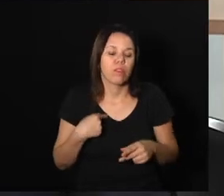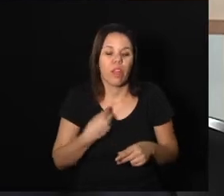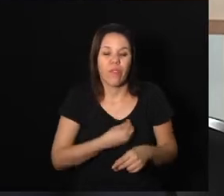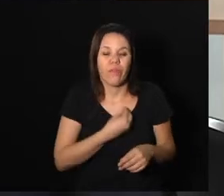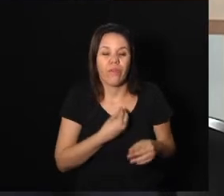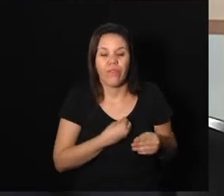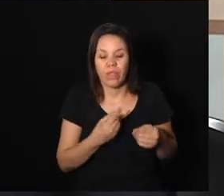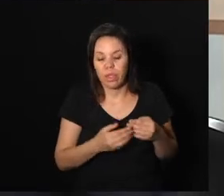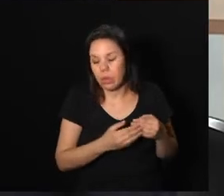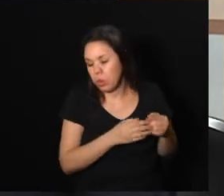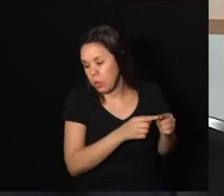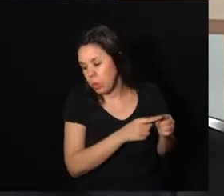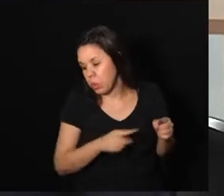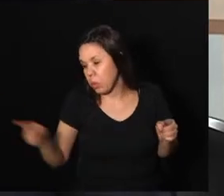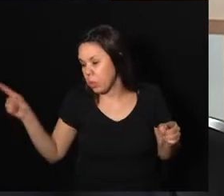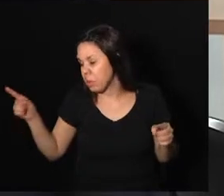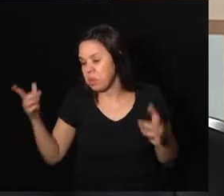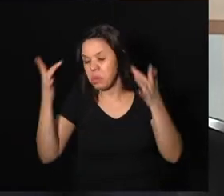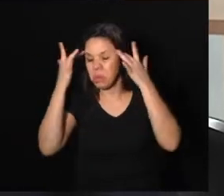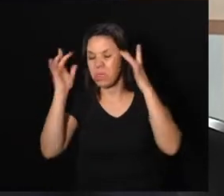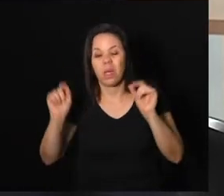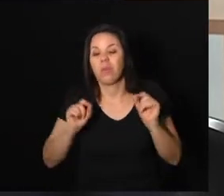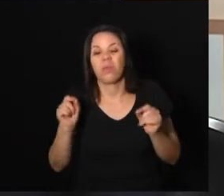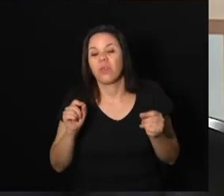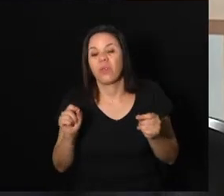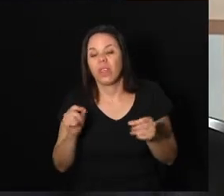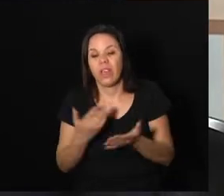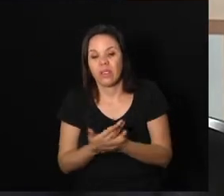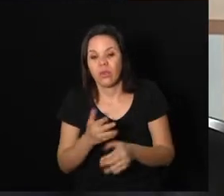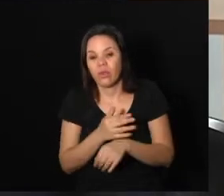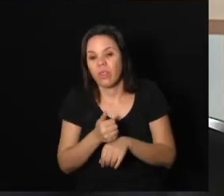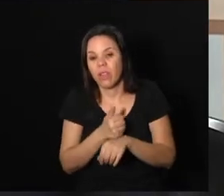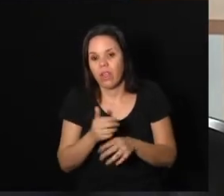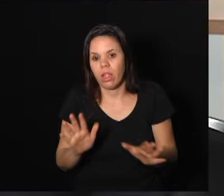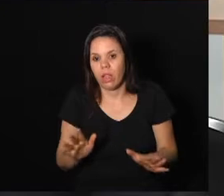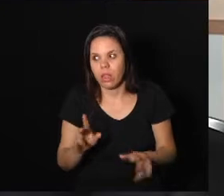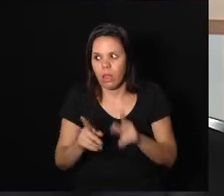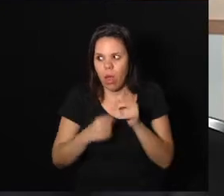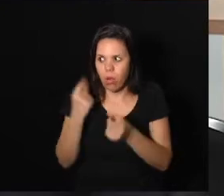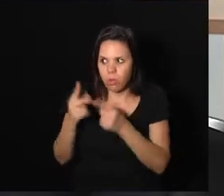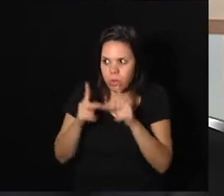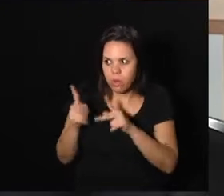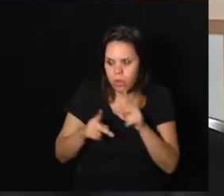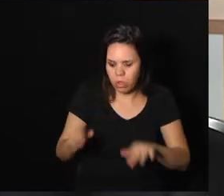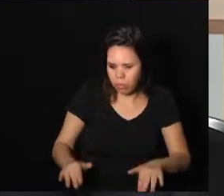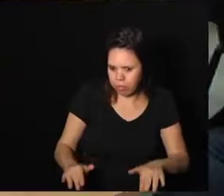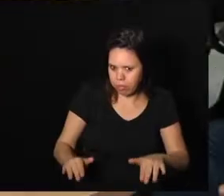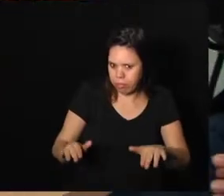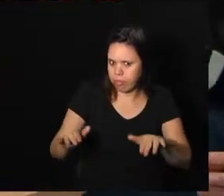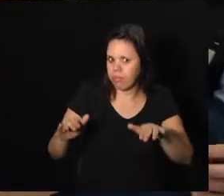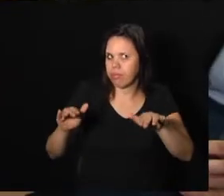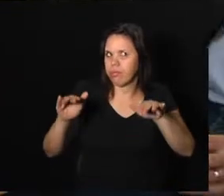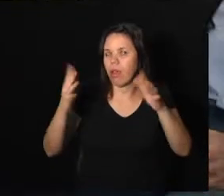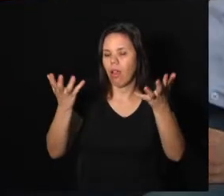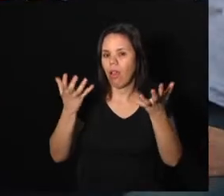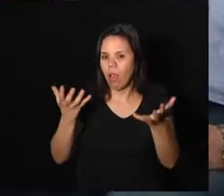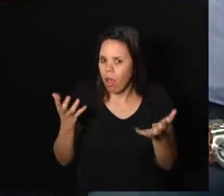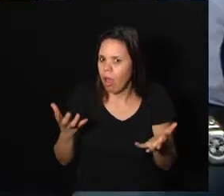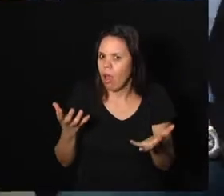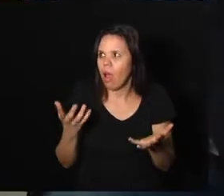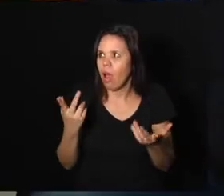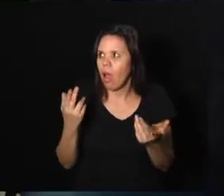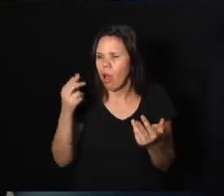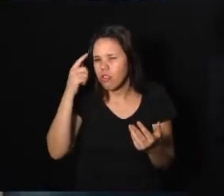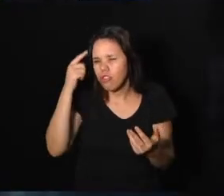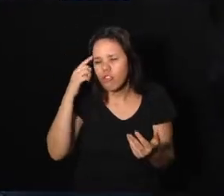inteira e não sabem o que queria fazer. Né? E tem pessoas que desde criancinha falam, eu quero ser tal coisa, e ela se torna... Isso acontece